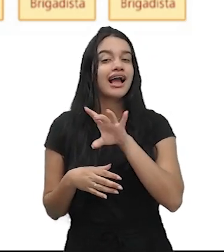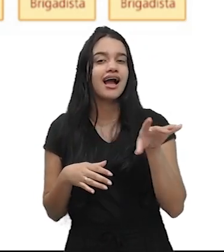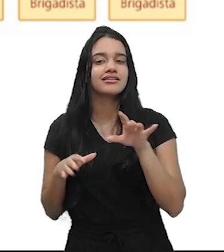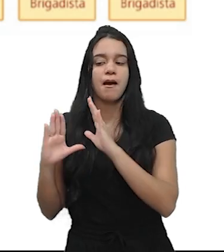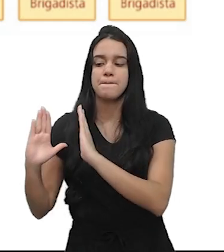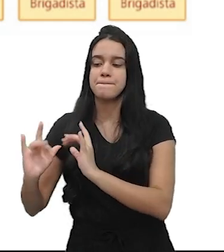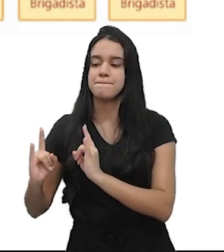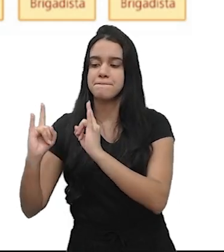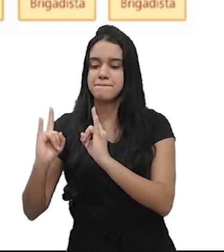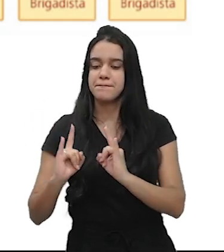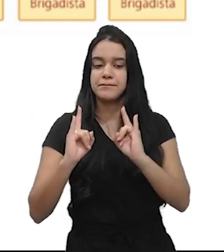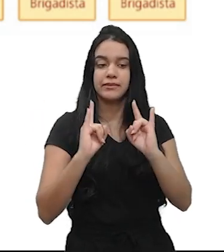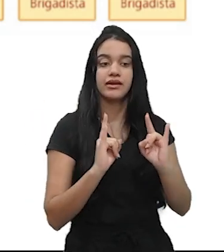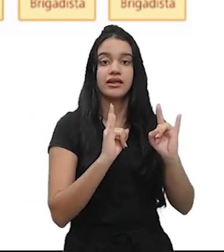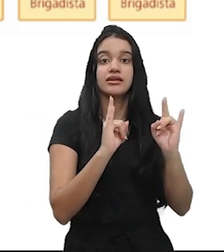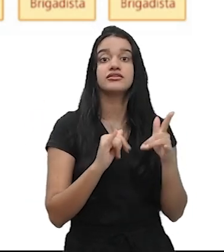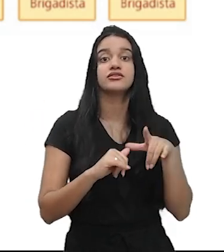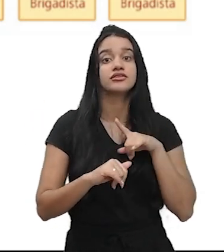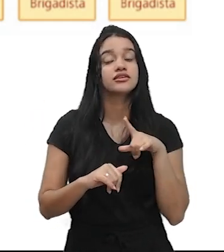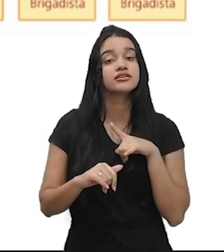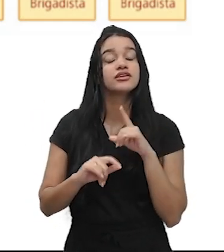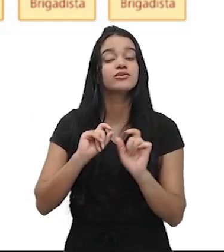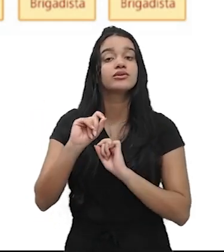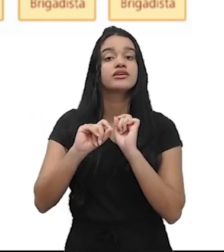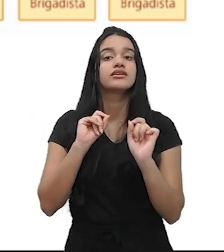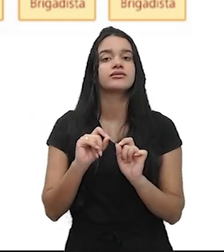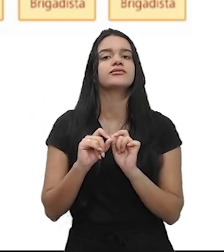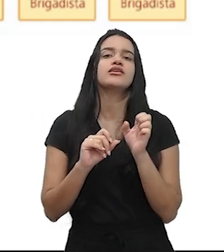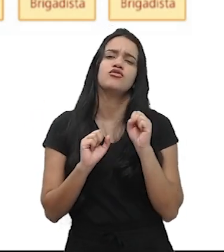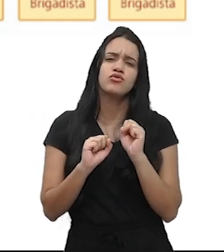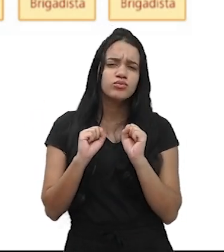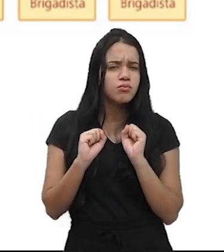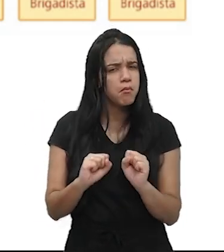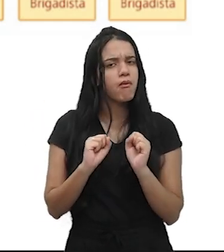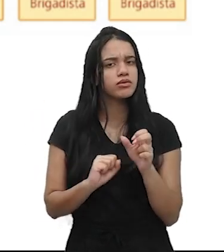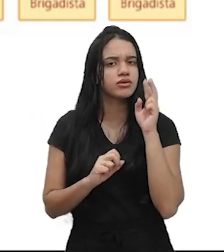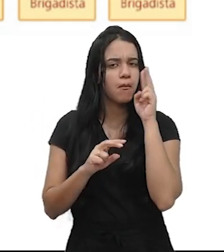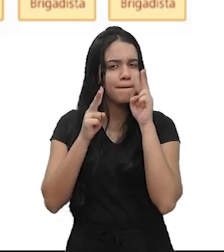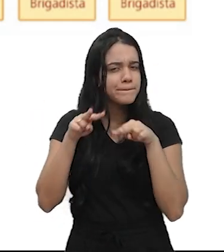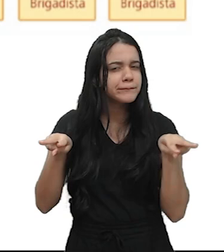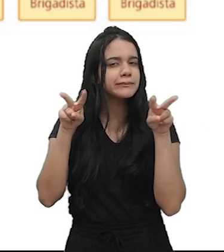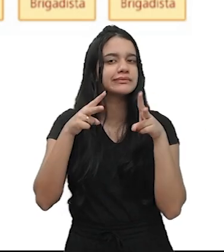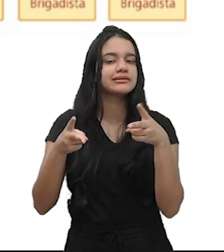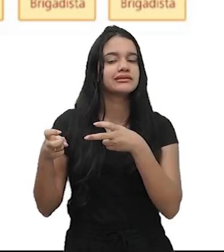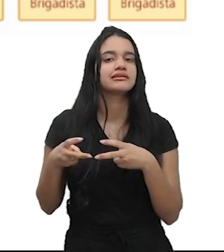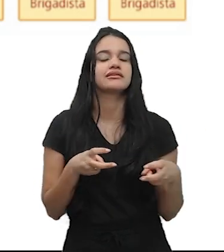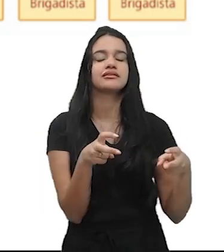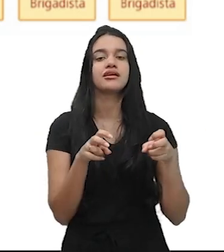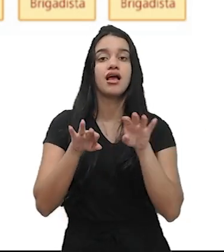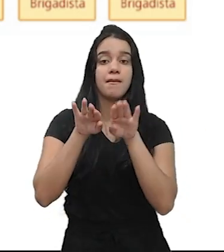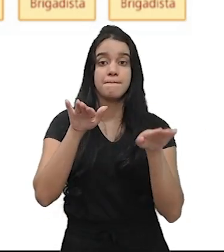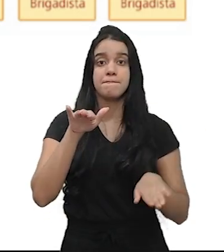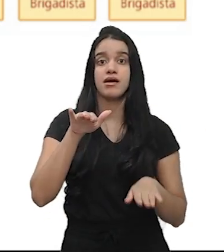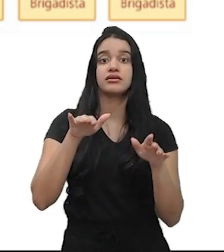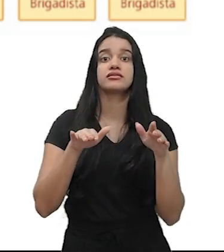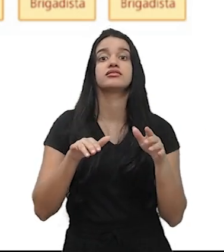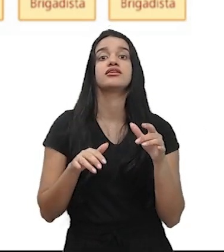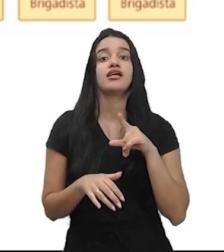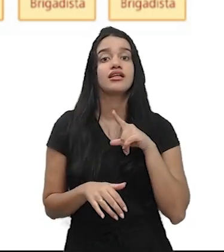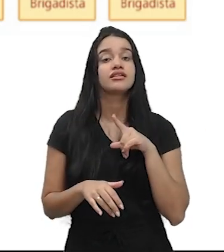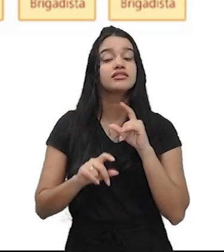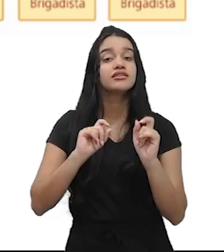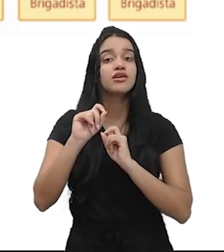ter que ter um chefe de brigada. E aí, se vocês podem, observem, né, que abaixo do chefe de brigada, a gente vai ter